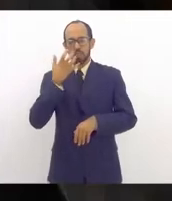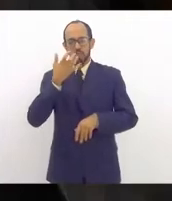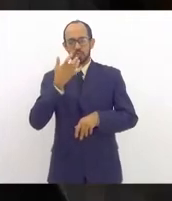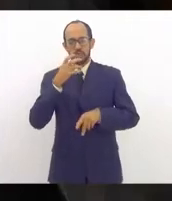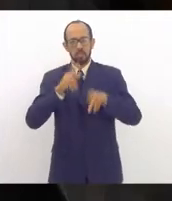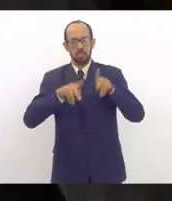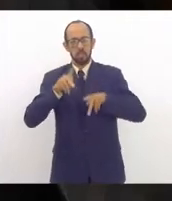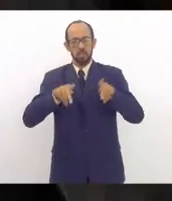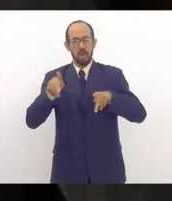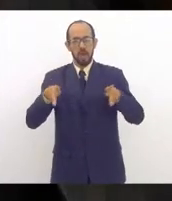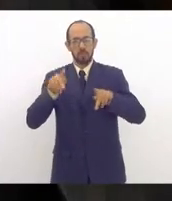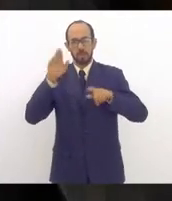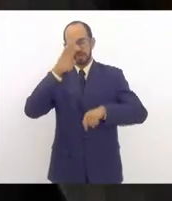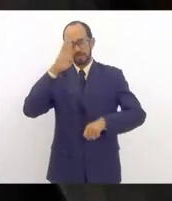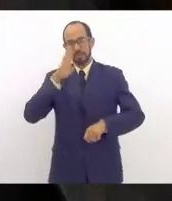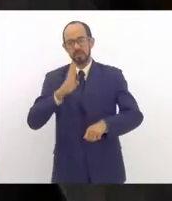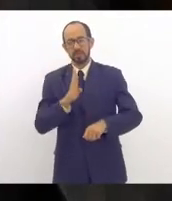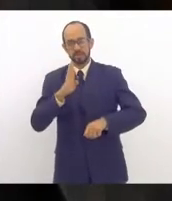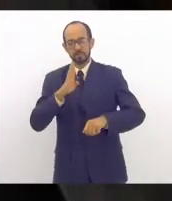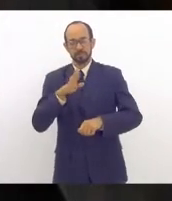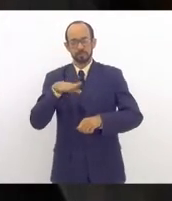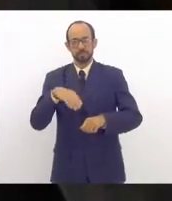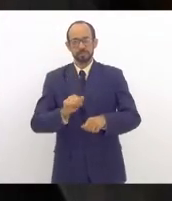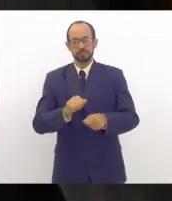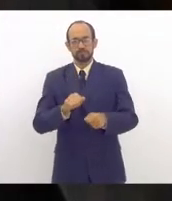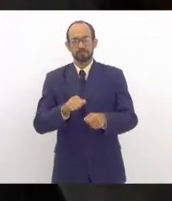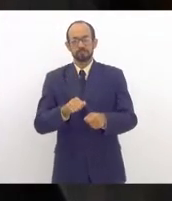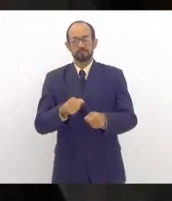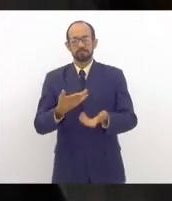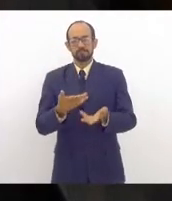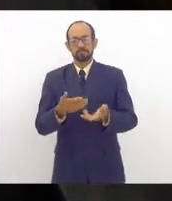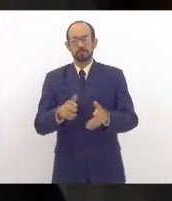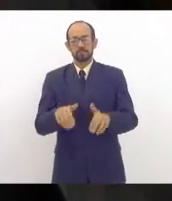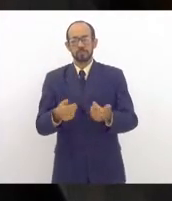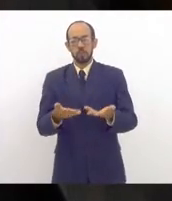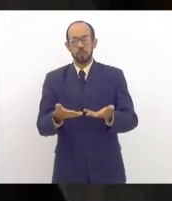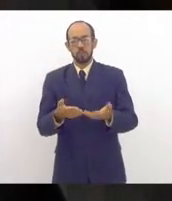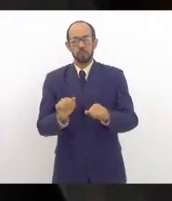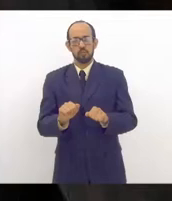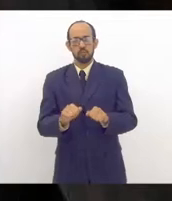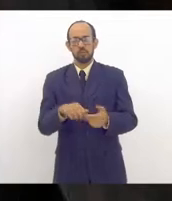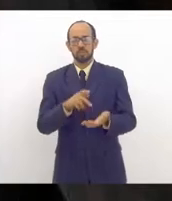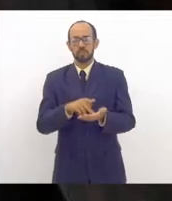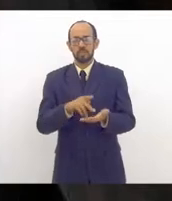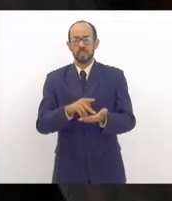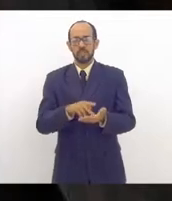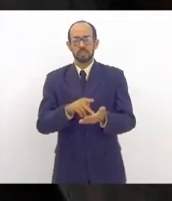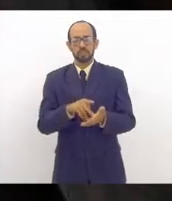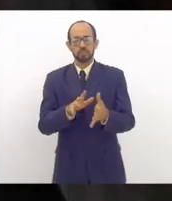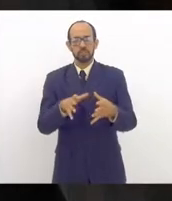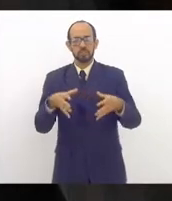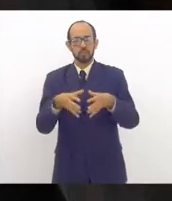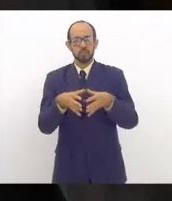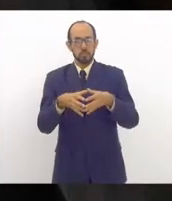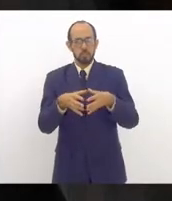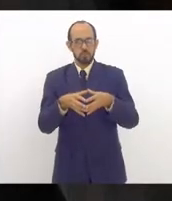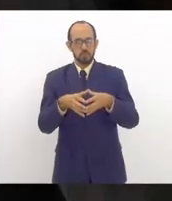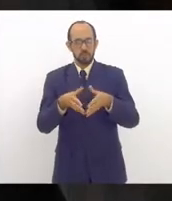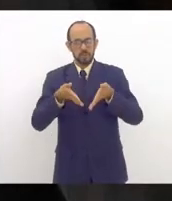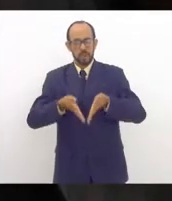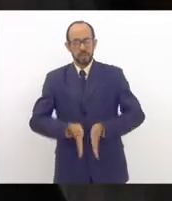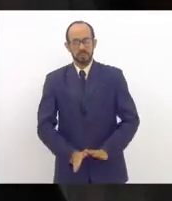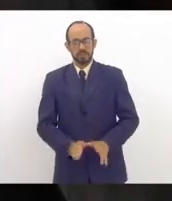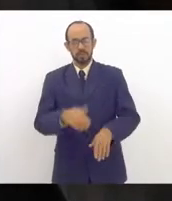Brasileira né exatamente nessa tropa que nasceu na década de 40